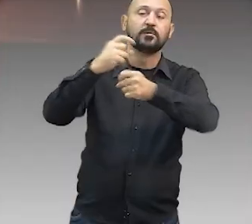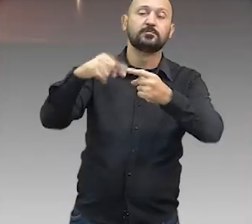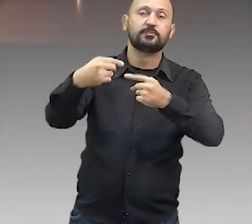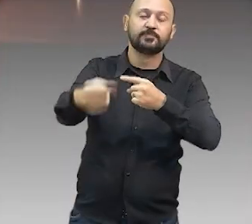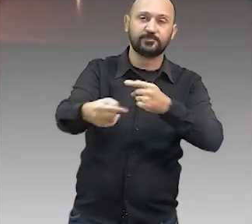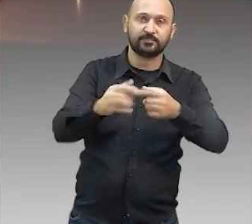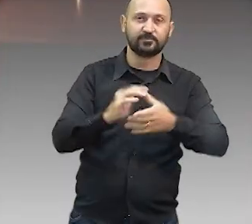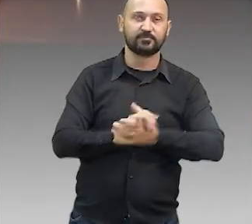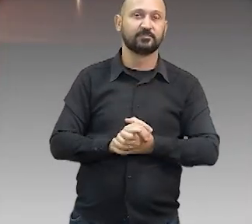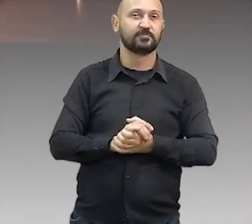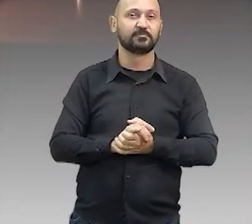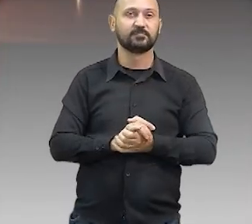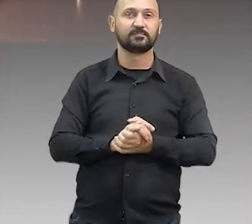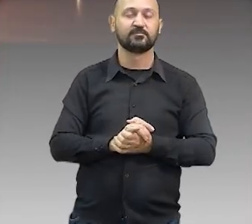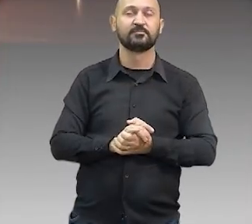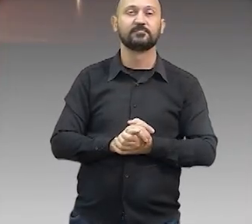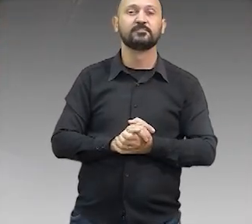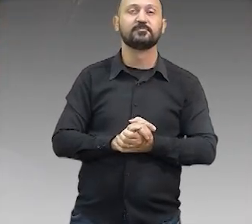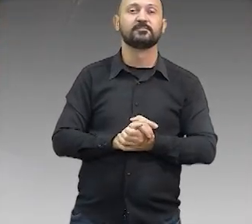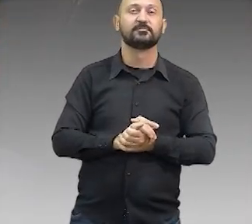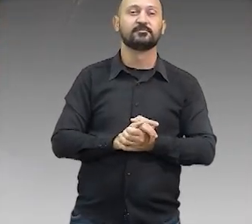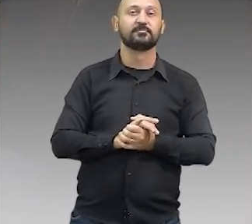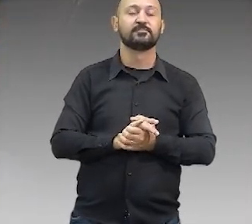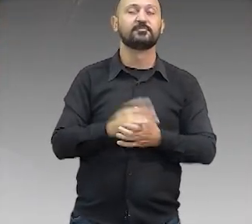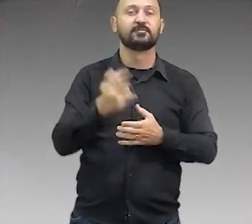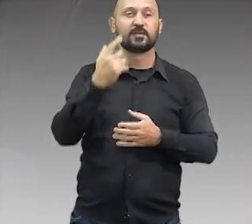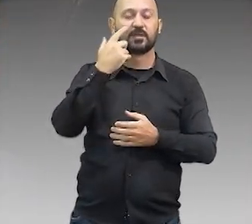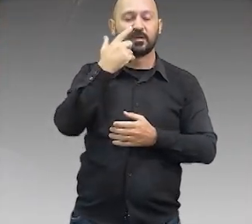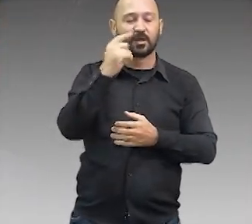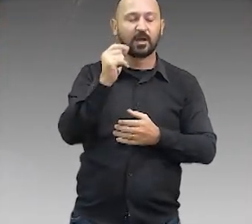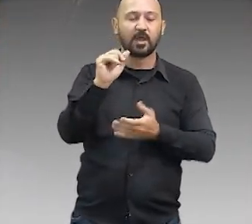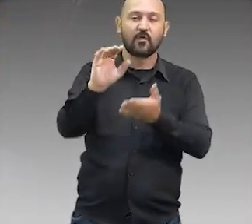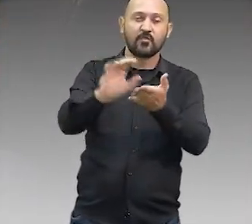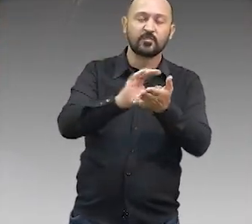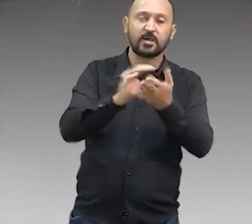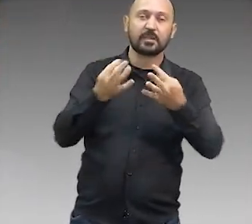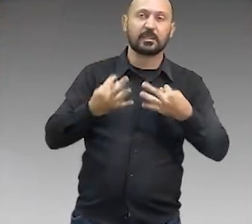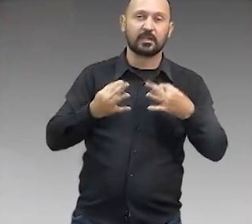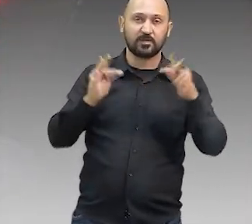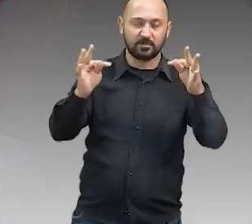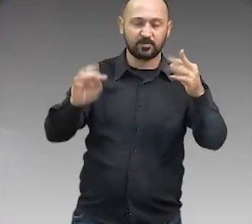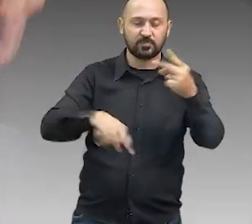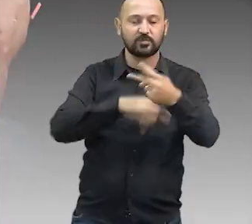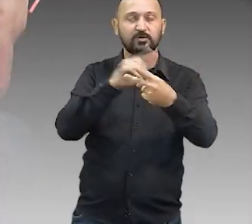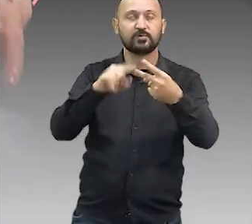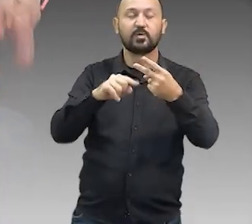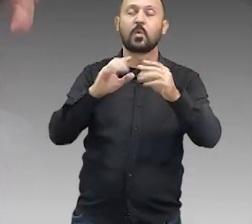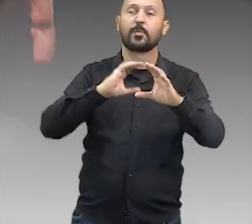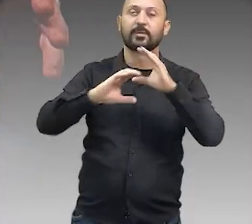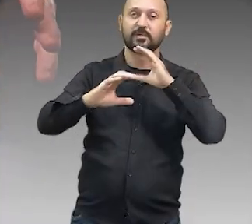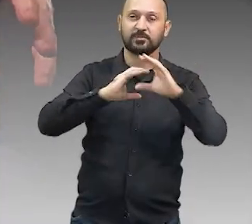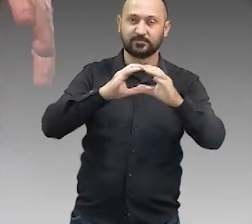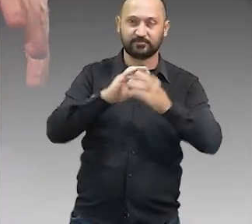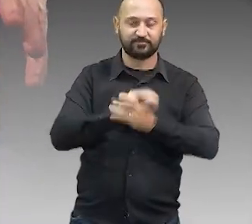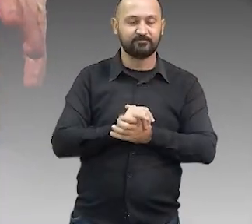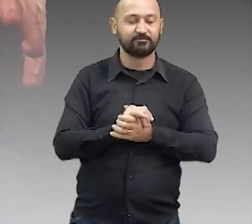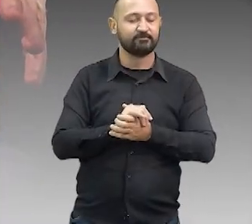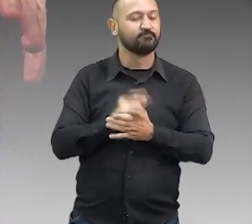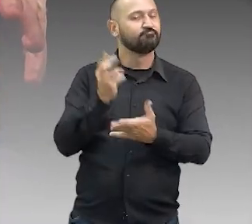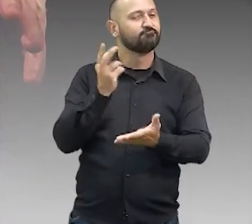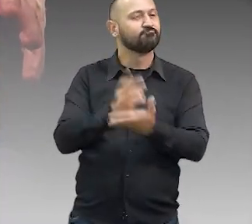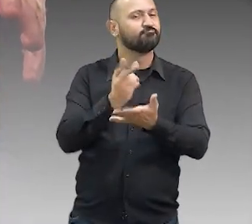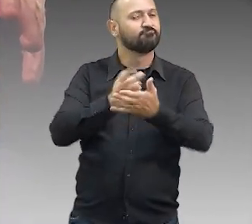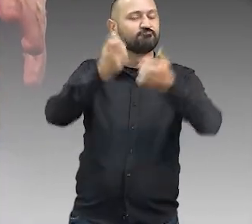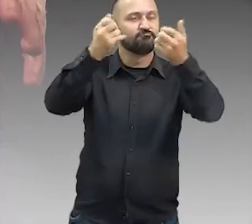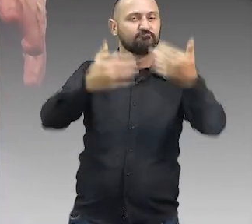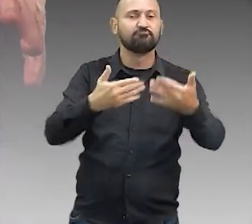é investimento em tecnologia, a segunda, em comunicação. Então eu sempre disse o seguinte, não importa onde você vai